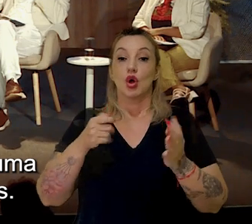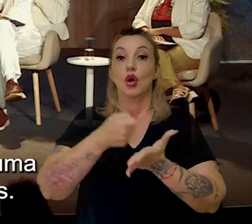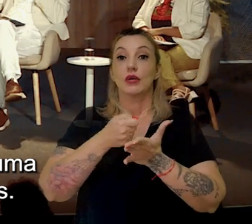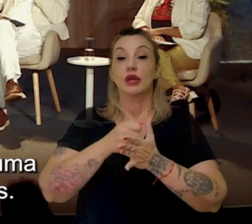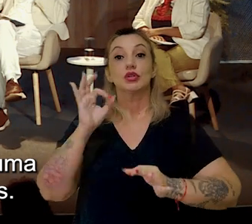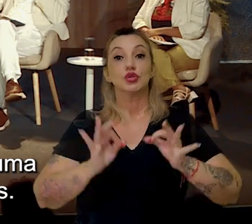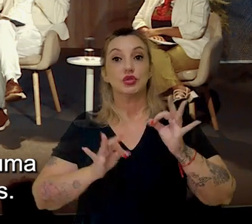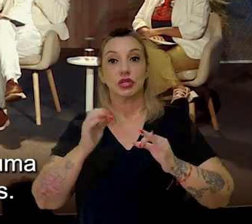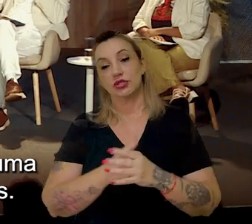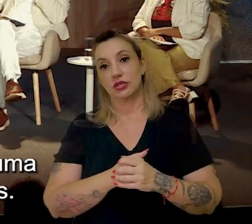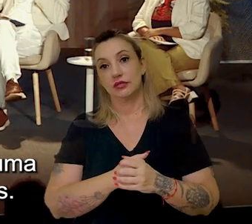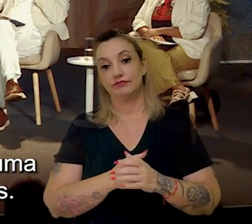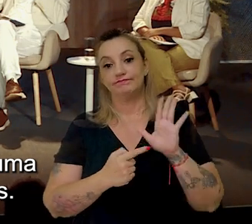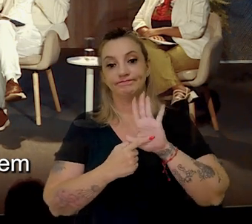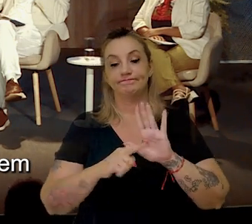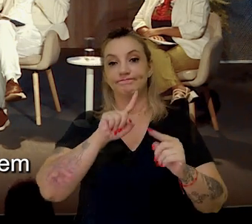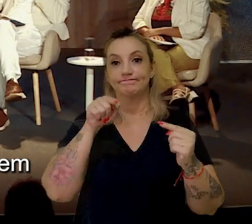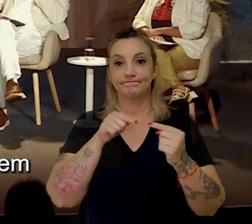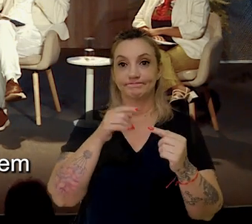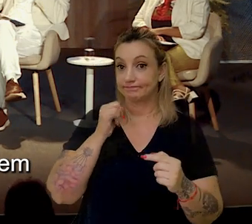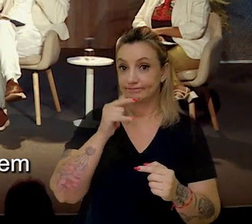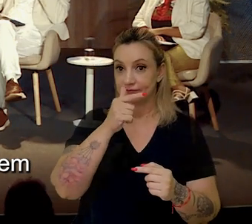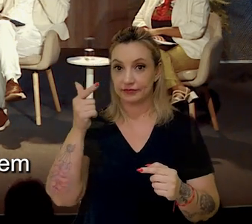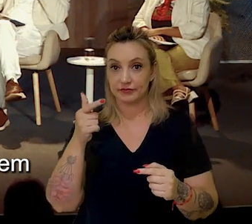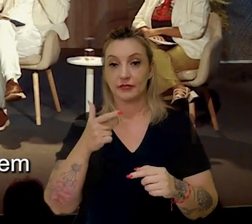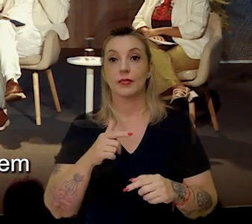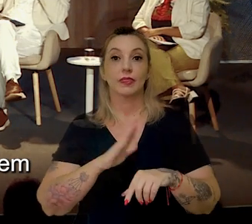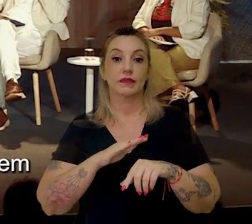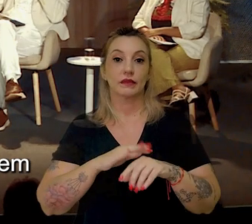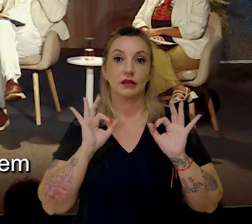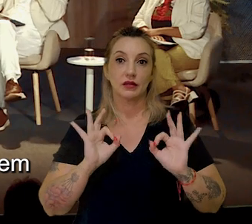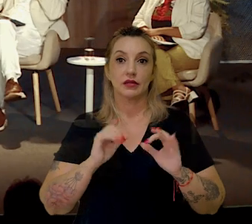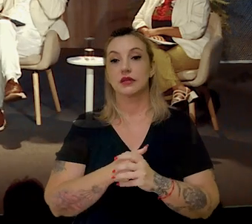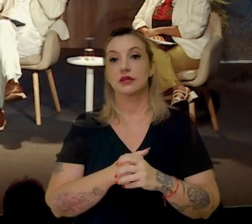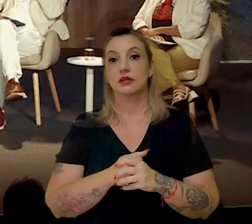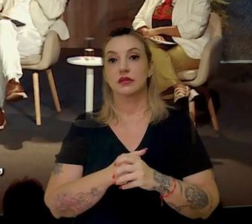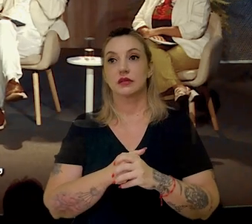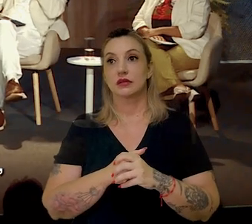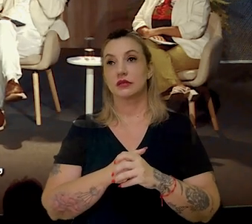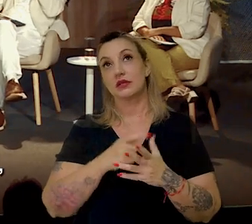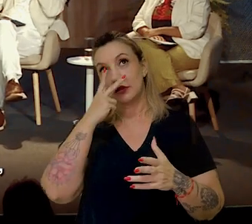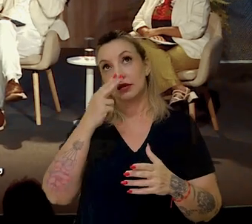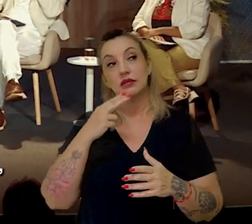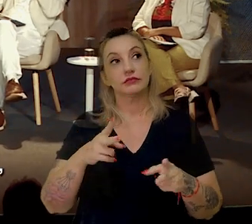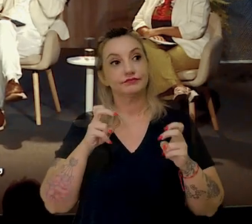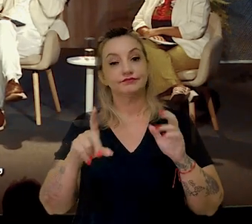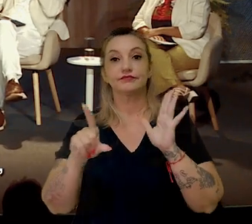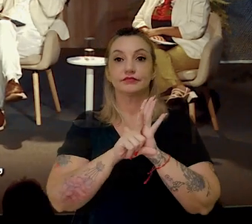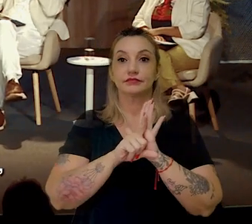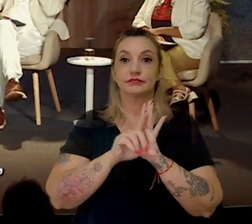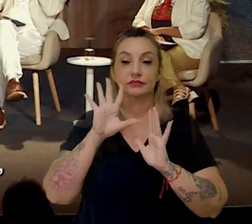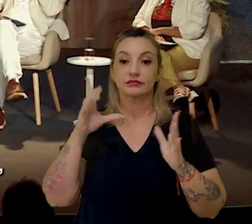obrigação jurídica de apresentar meta e se não apresentarem ou se não tiverem fazendo o suficiente que não estão Digamos que do ponto de vista legal as